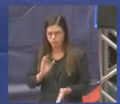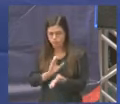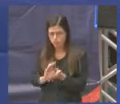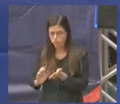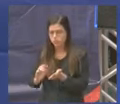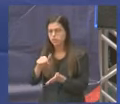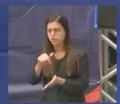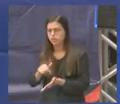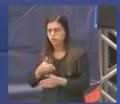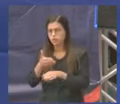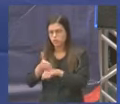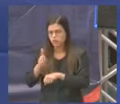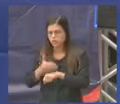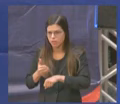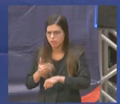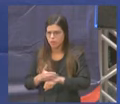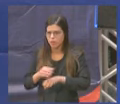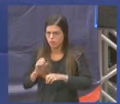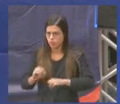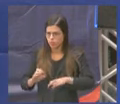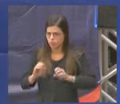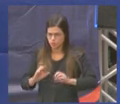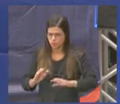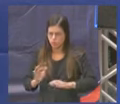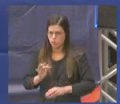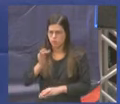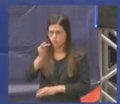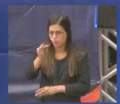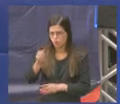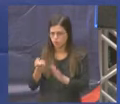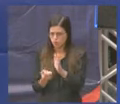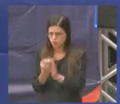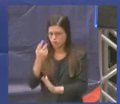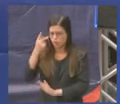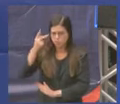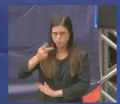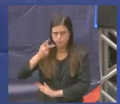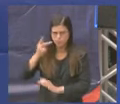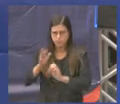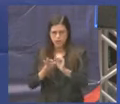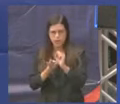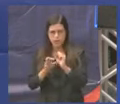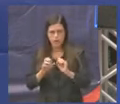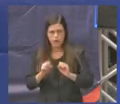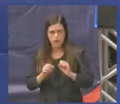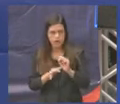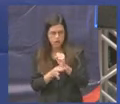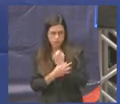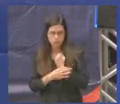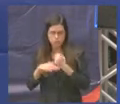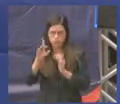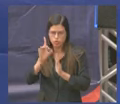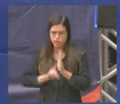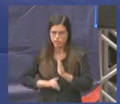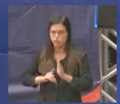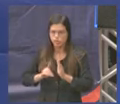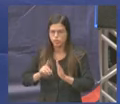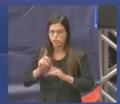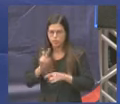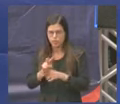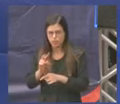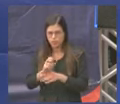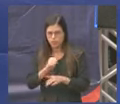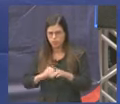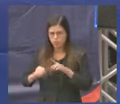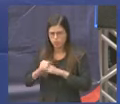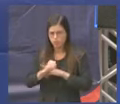para preparar a força do trabalho para o futuro, além de criar políticas que garantam direitos trabalhistas e proteção social. A chave